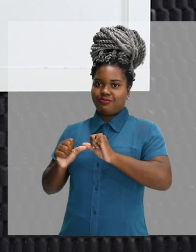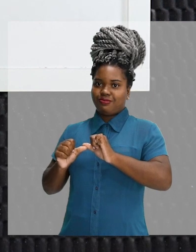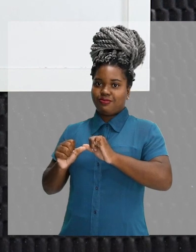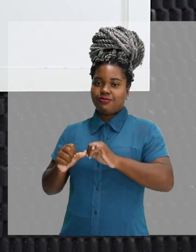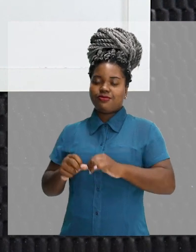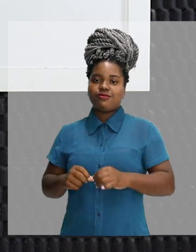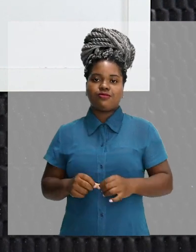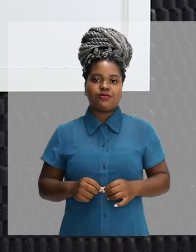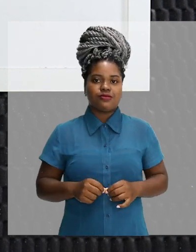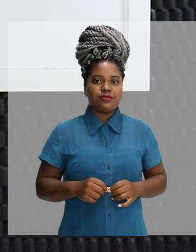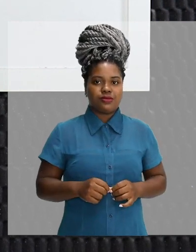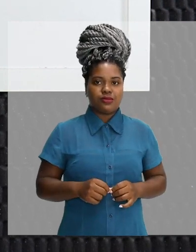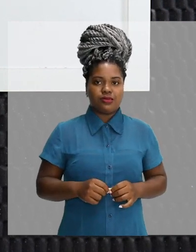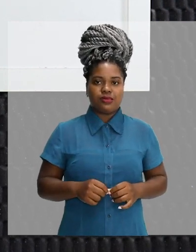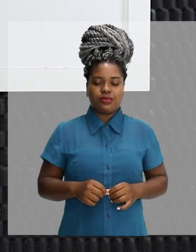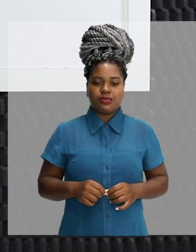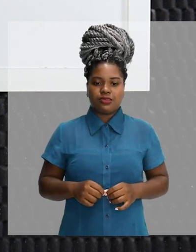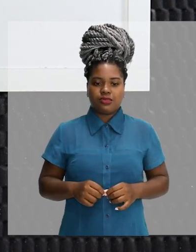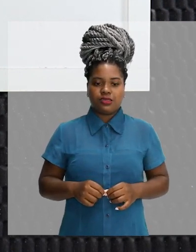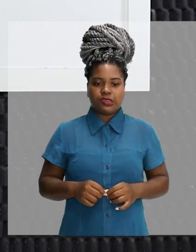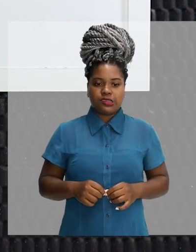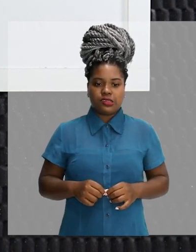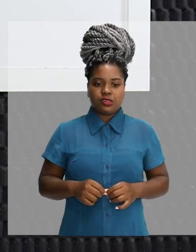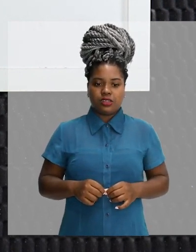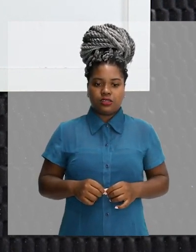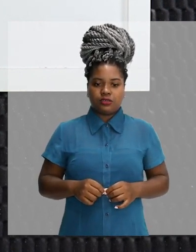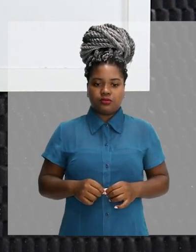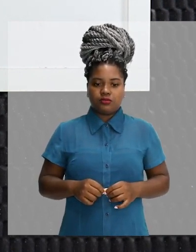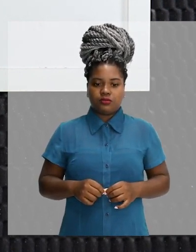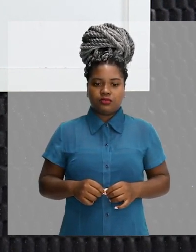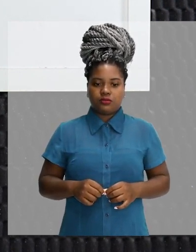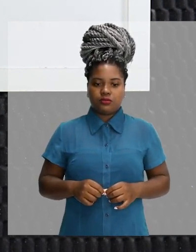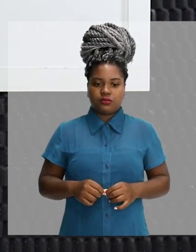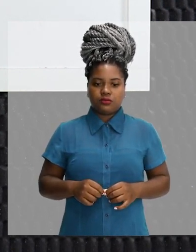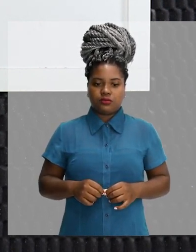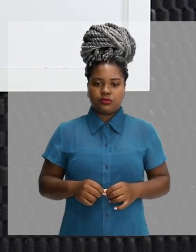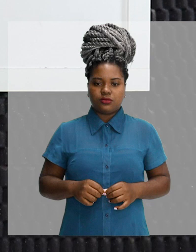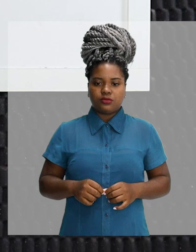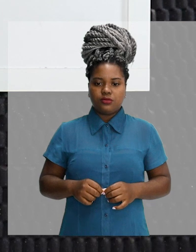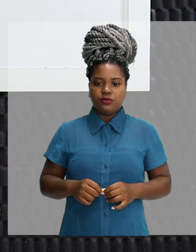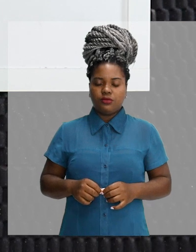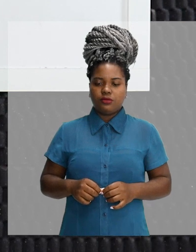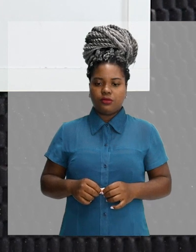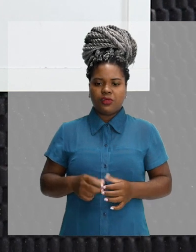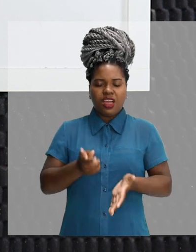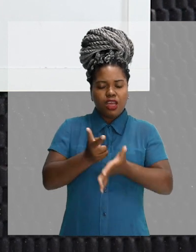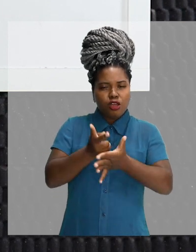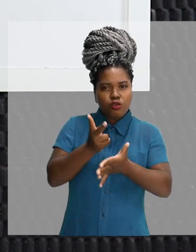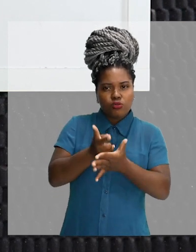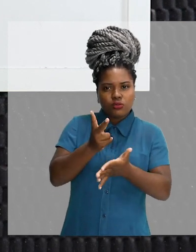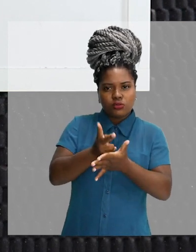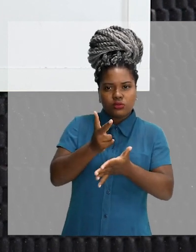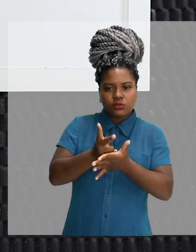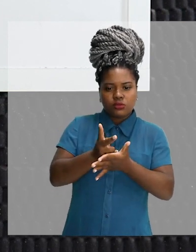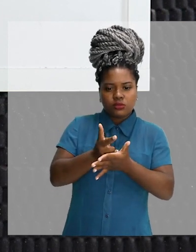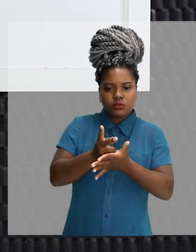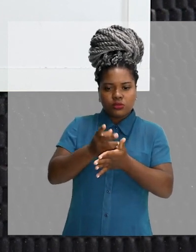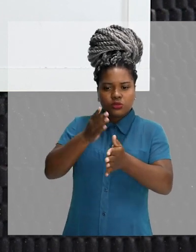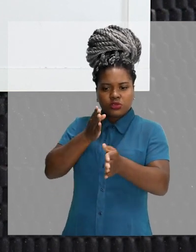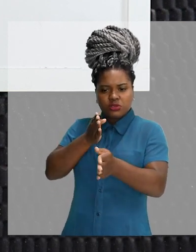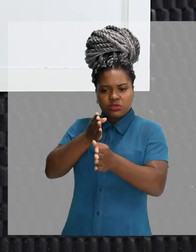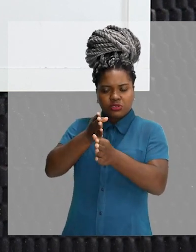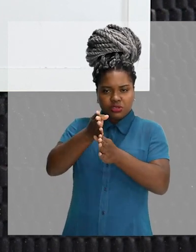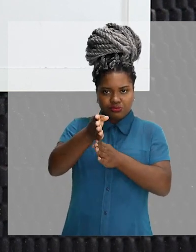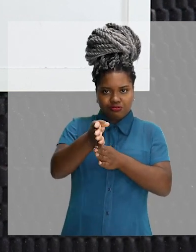2 ou 4, certo? Isso não muda, tá certo? Será constante em